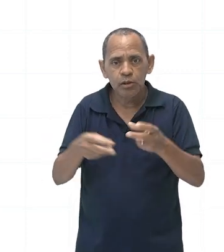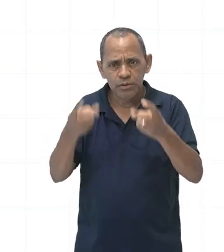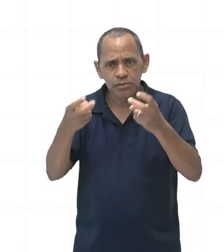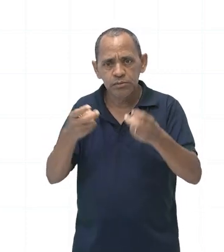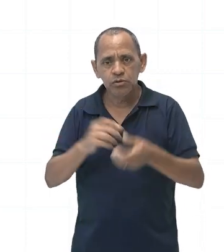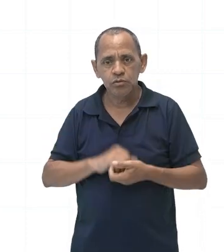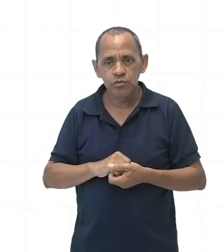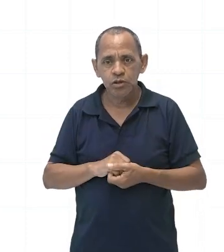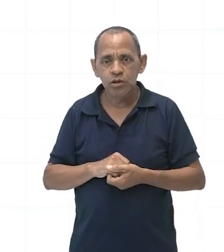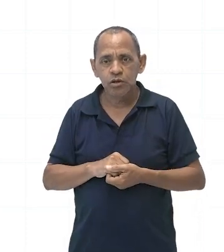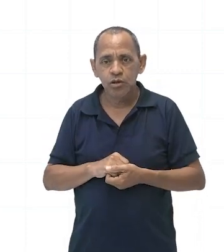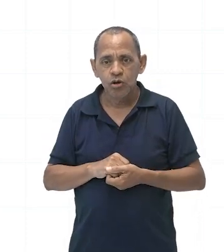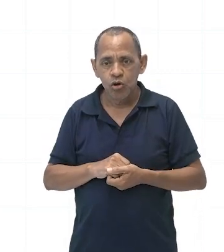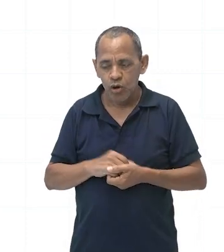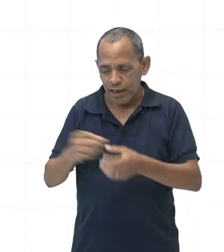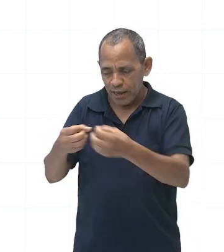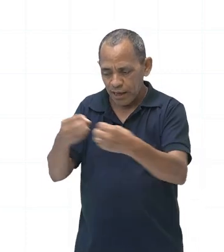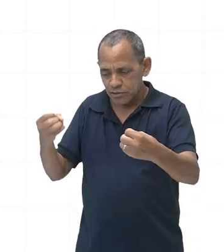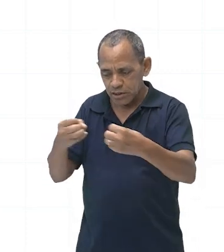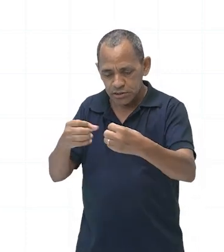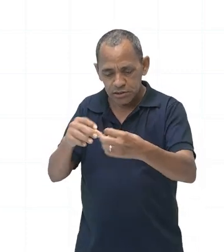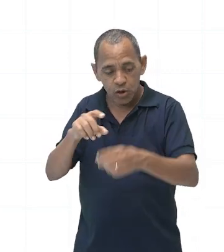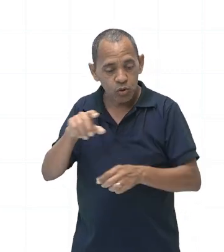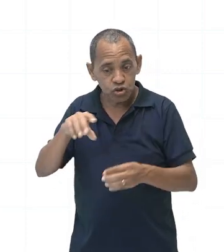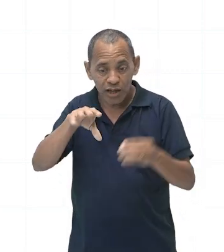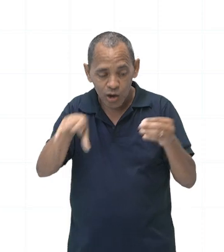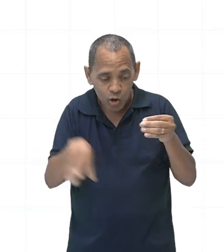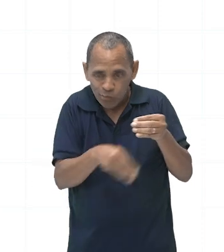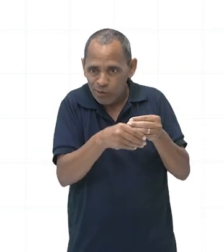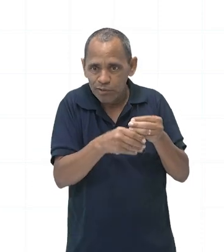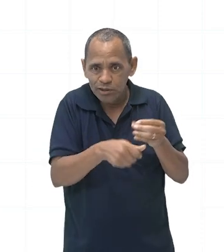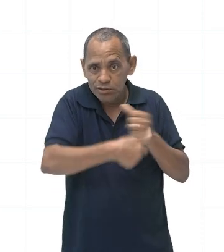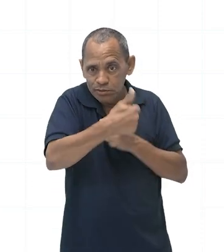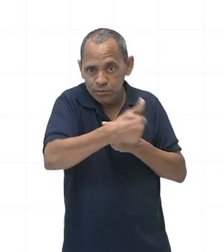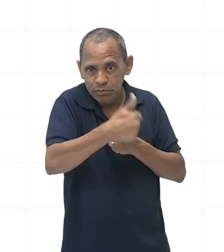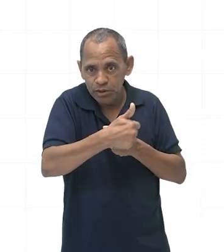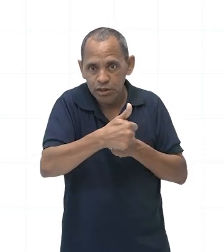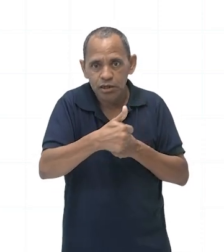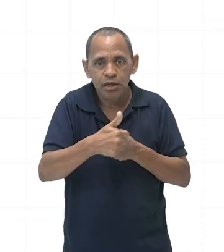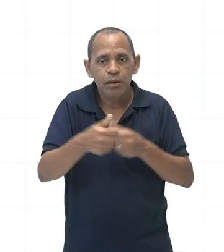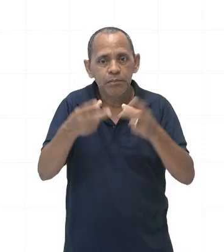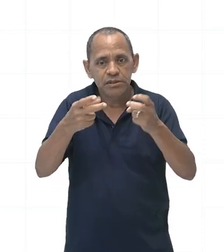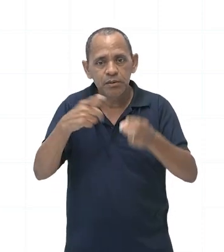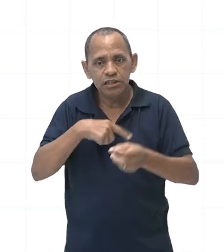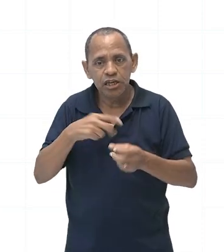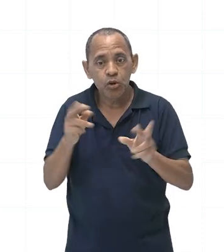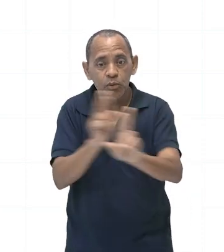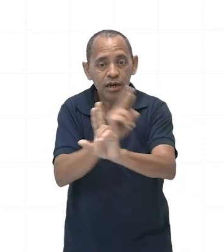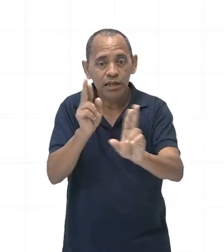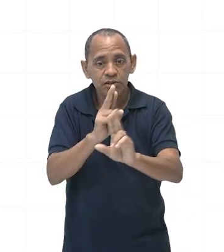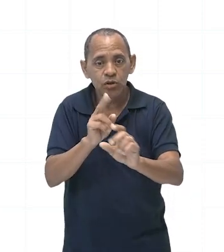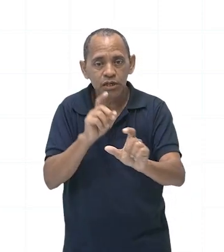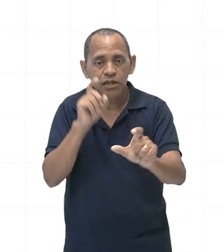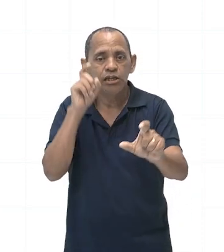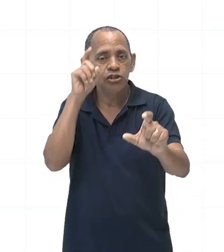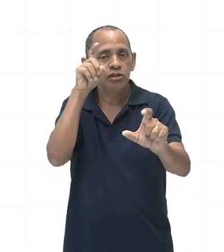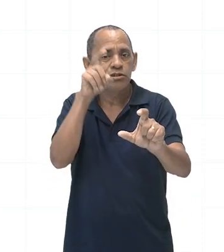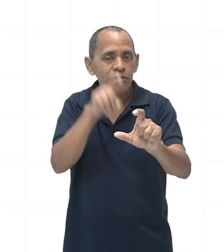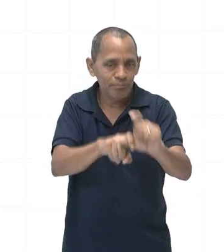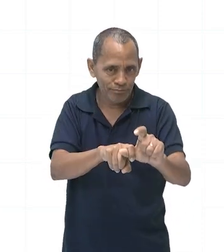está complementando esse sentido, a gente pode perceber que ela tem uma relação de dependência.